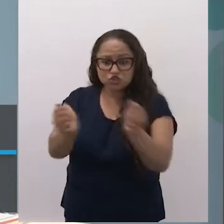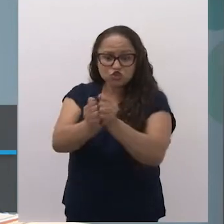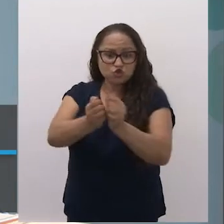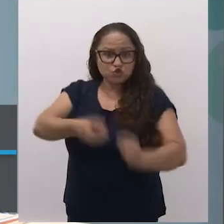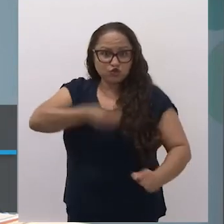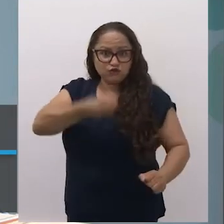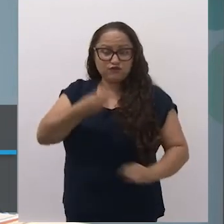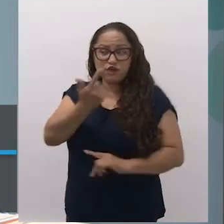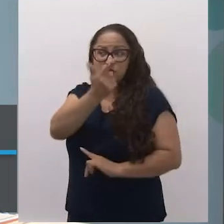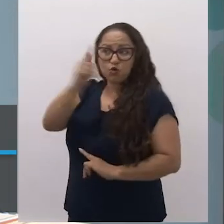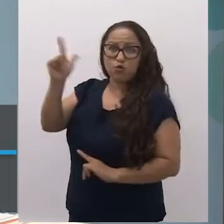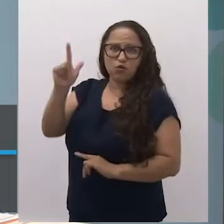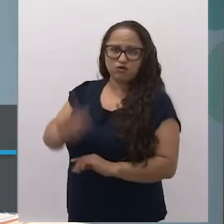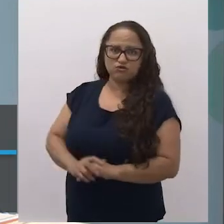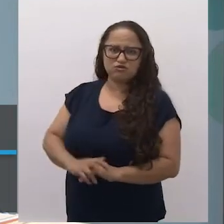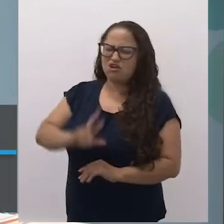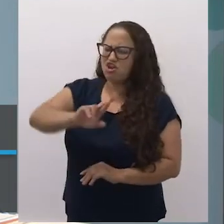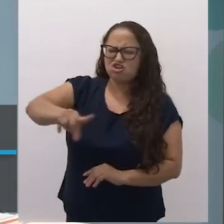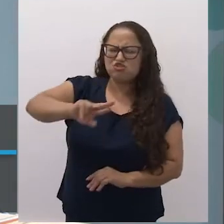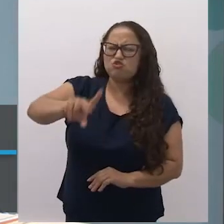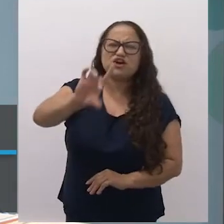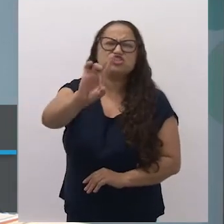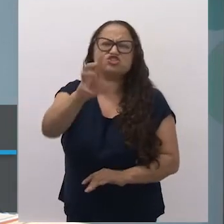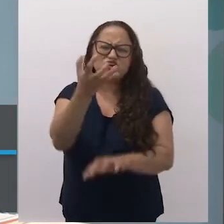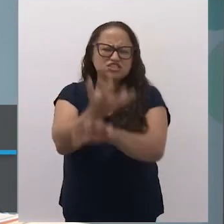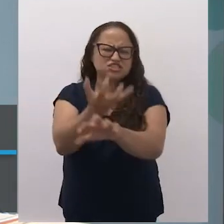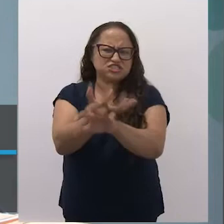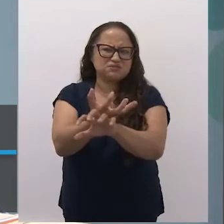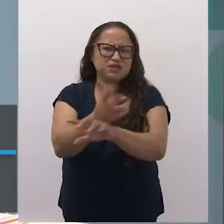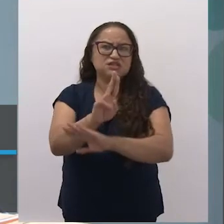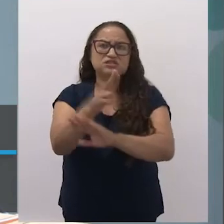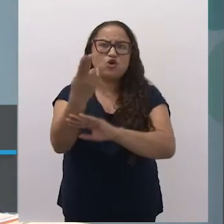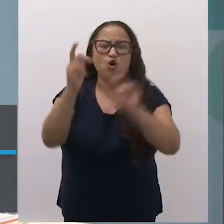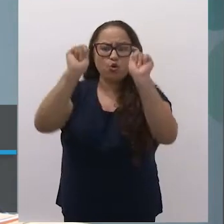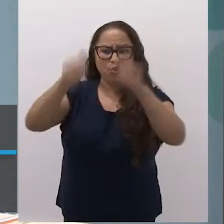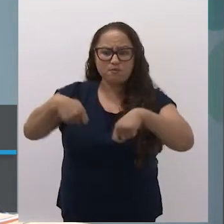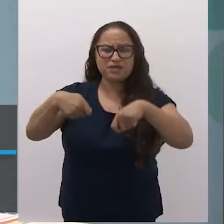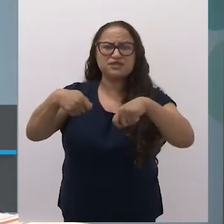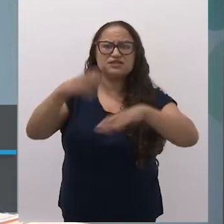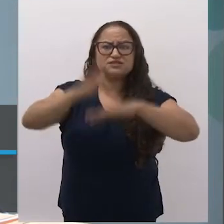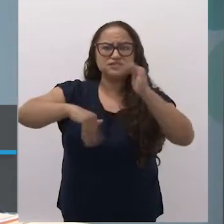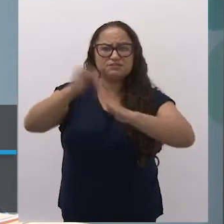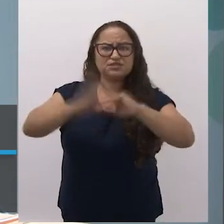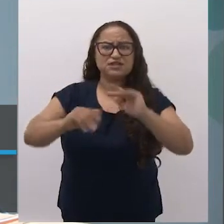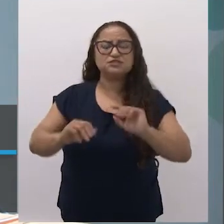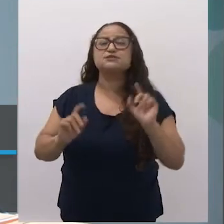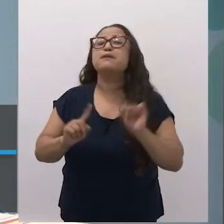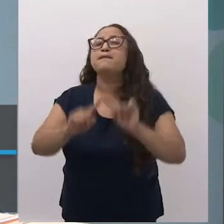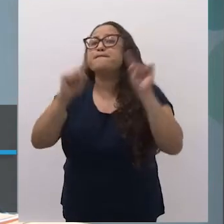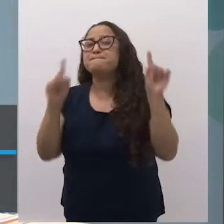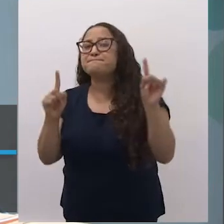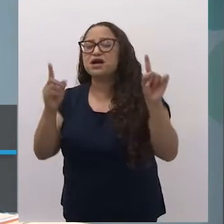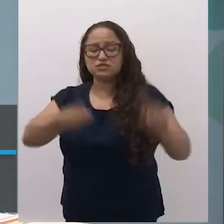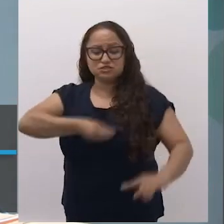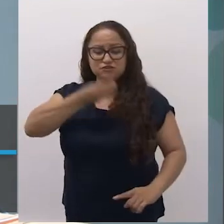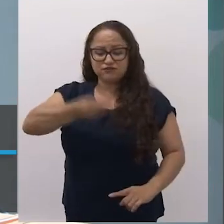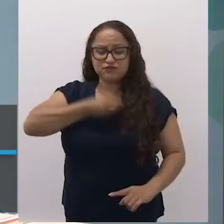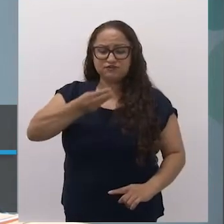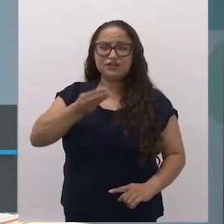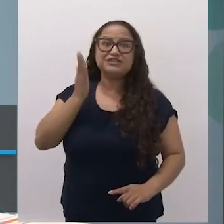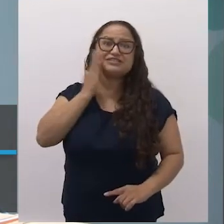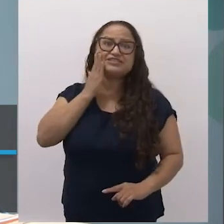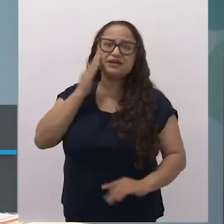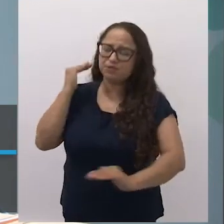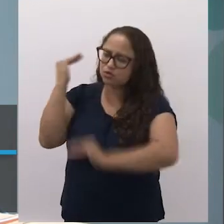apenas os componentes curriculares, não apenas competências e habilidades, mas de conviver e construir